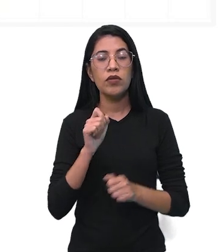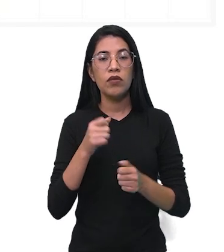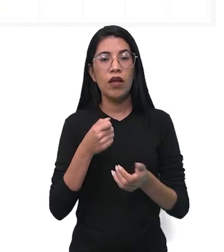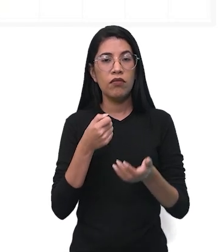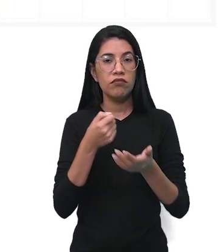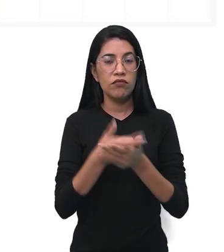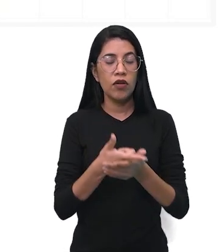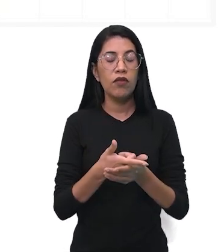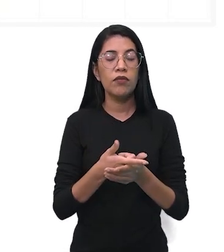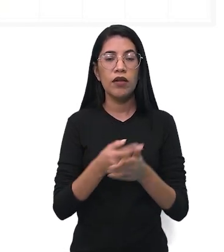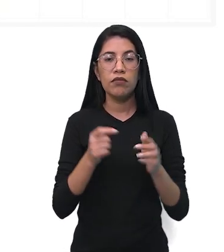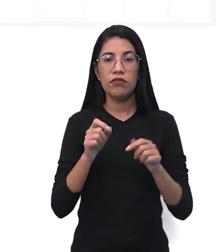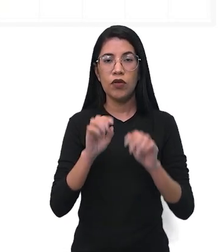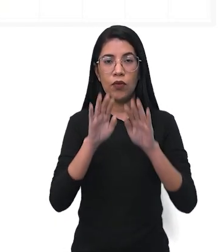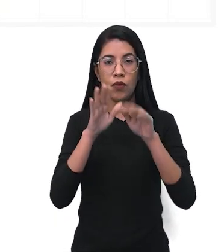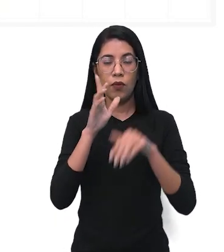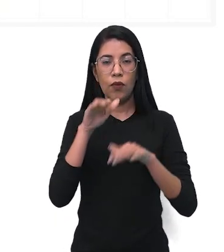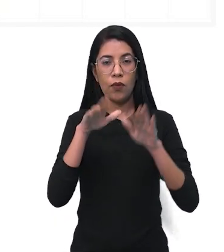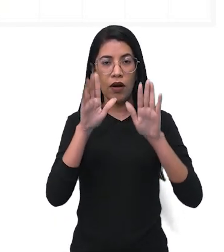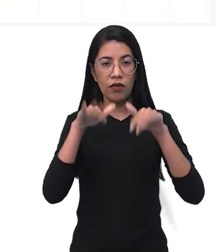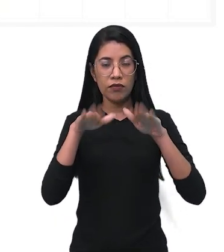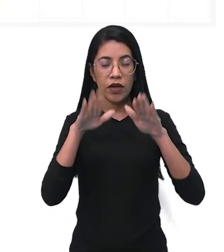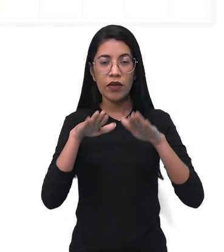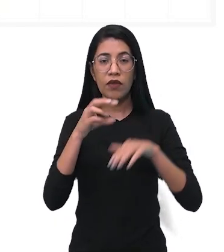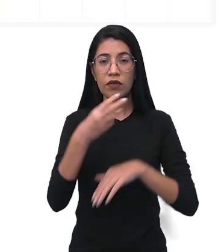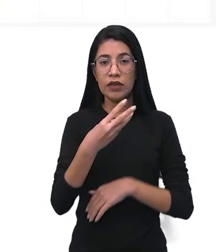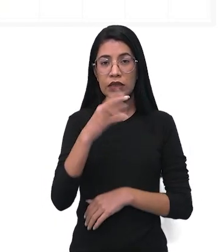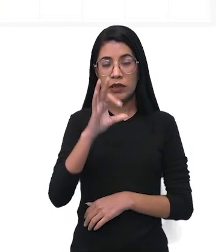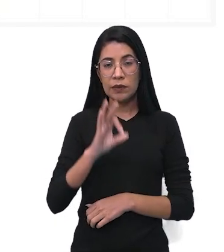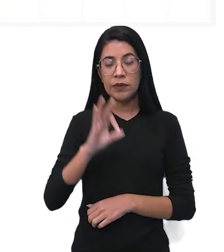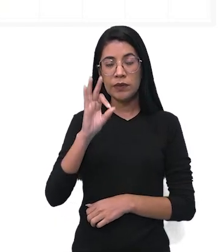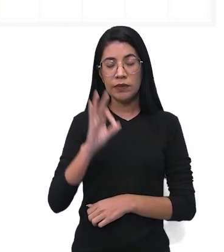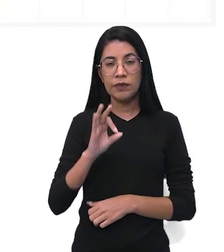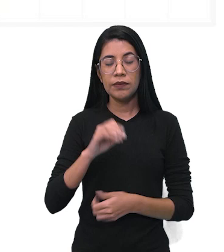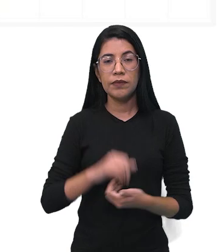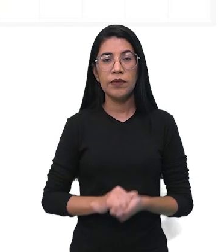de 3%. Tá? R$